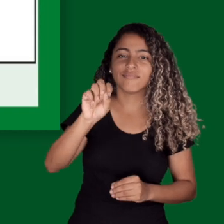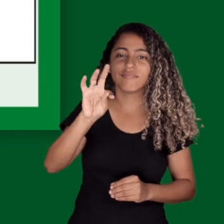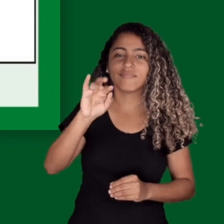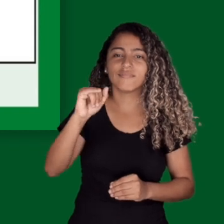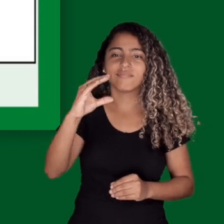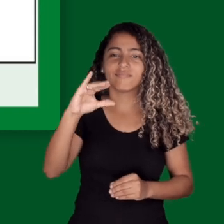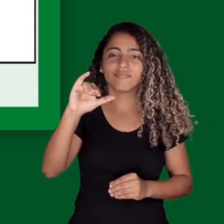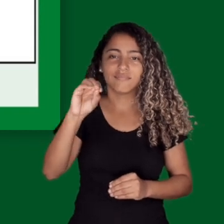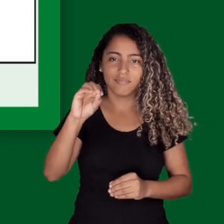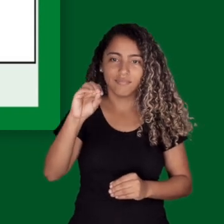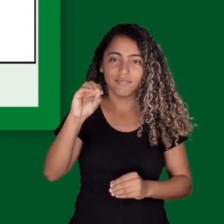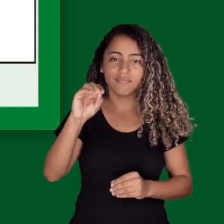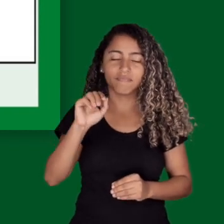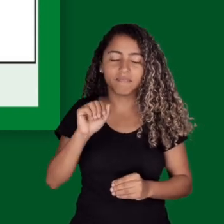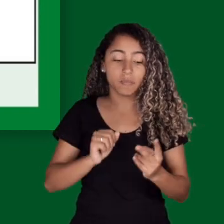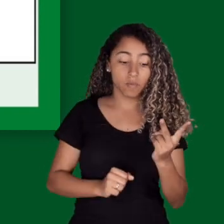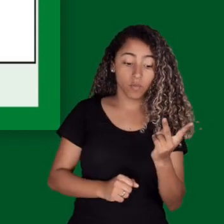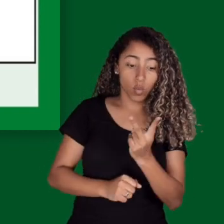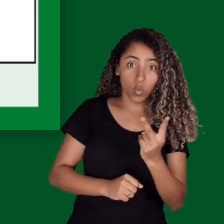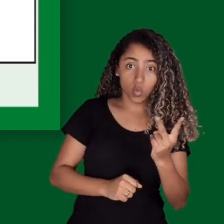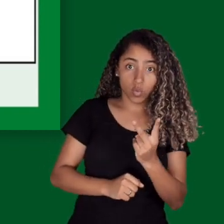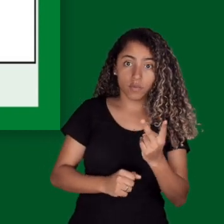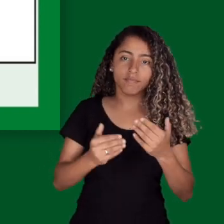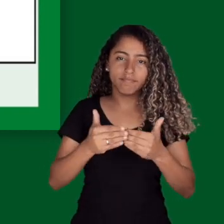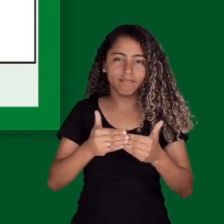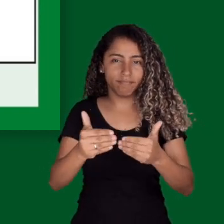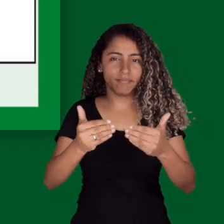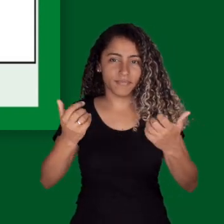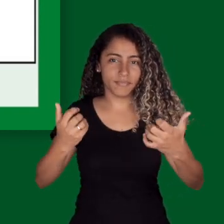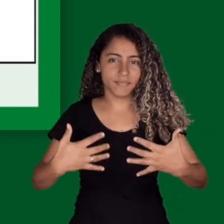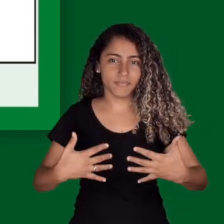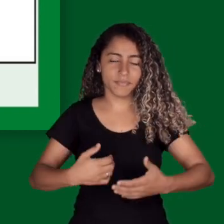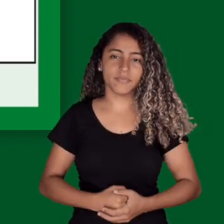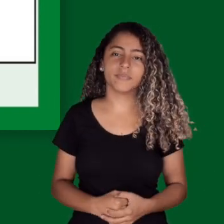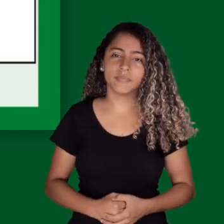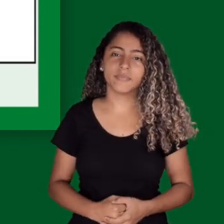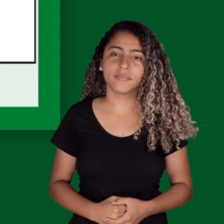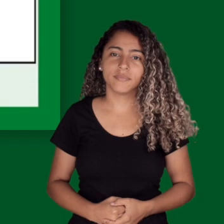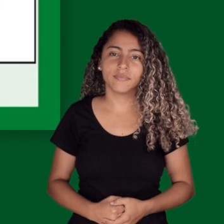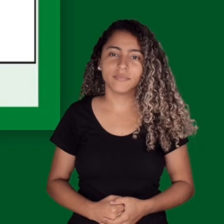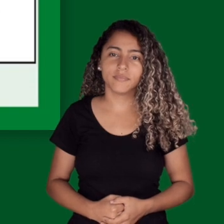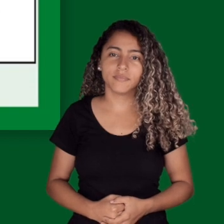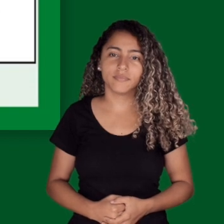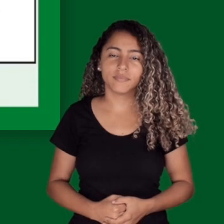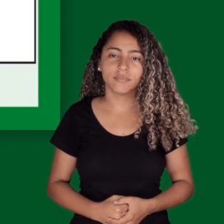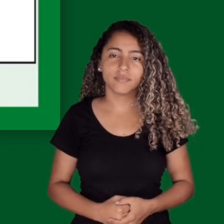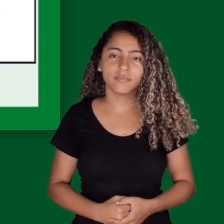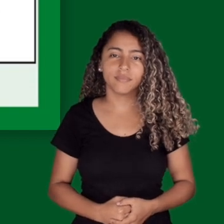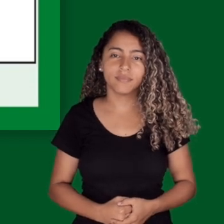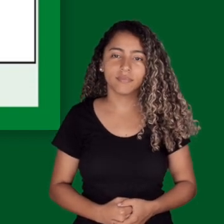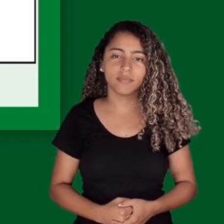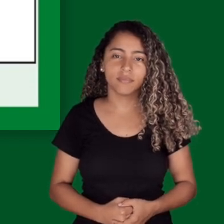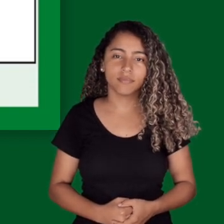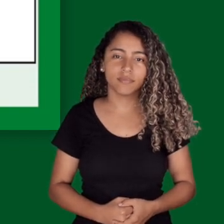células. Então, a gente vai abordar um pouquinho sobre essas duas formas de monitorização da glicose.